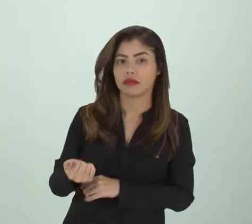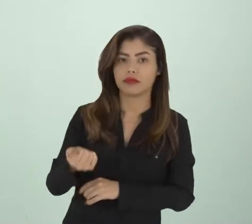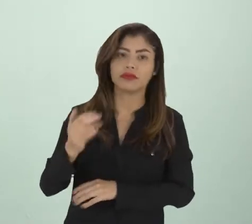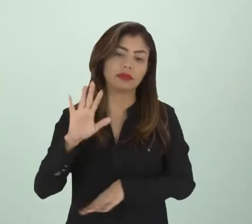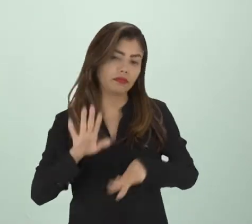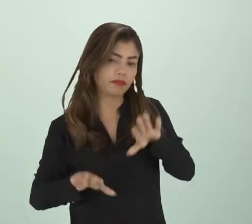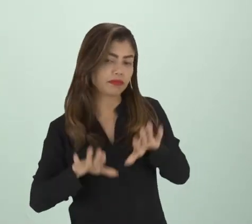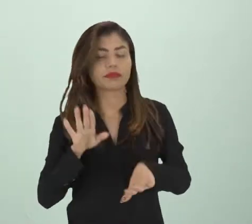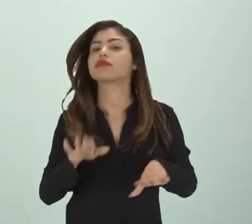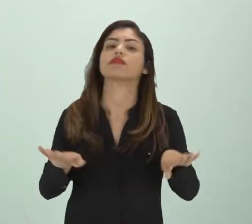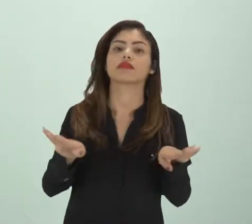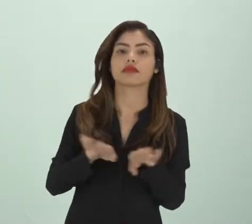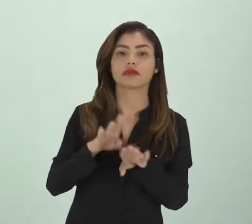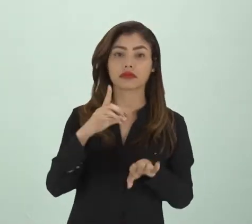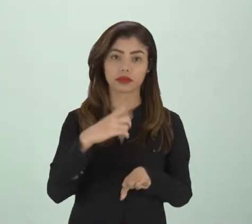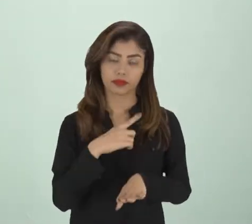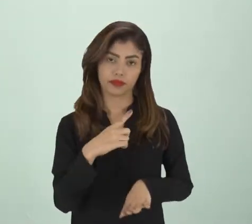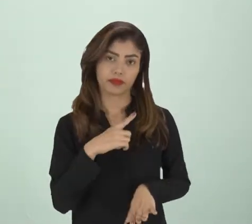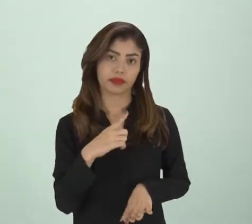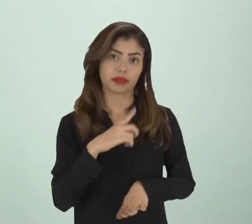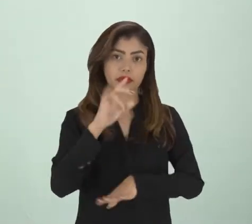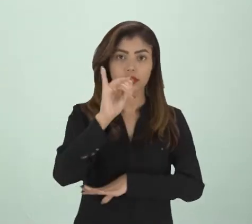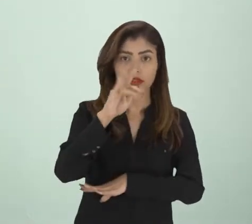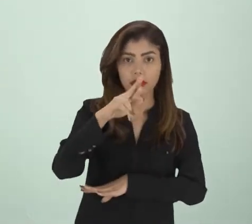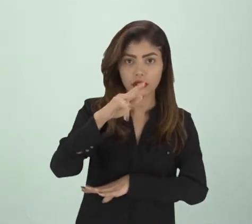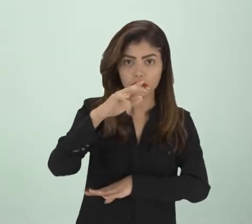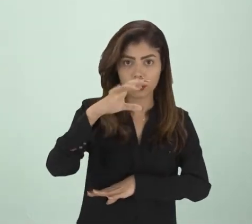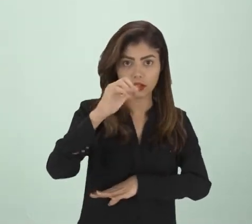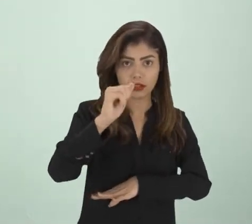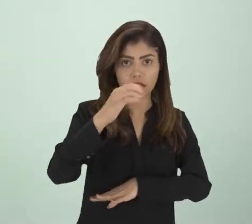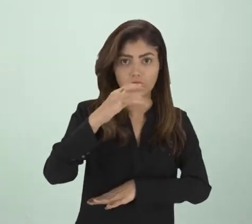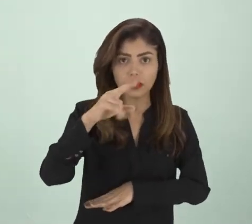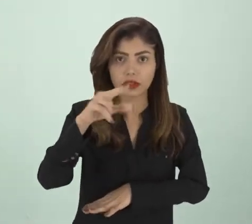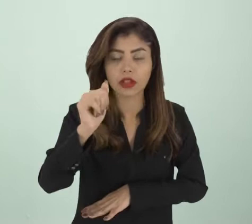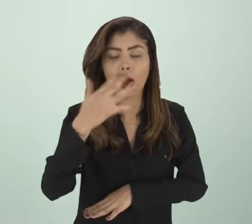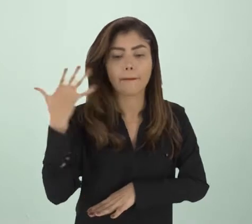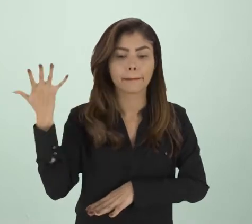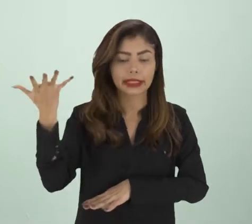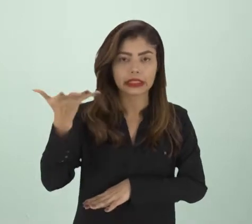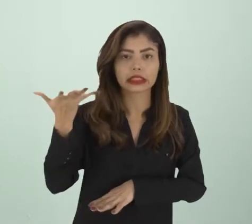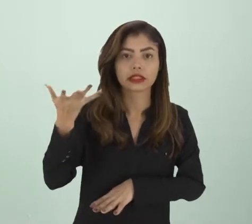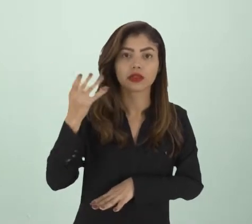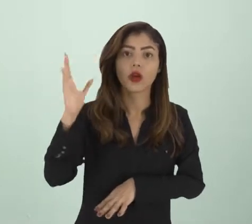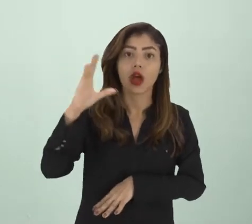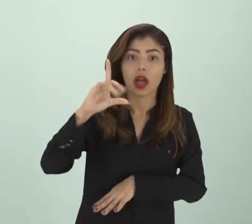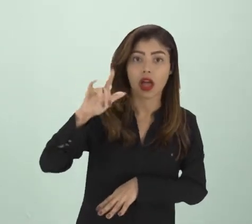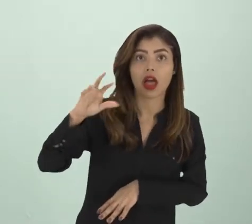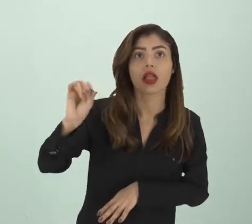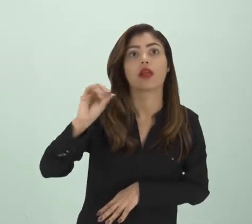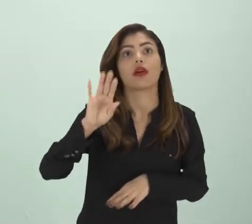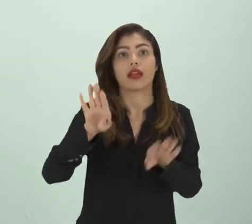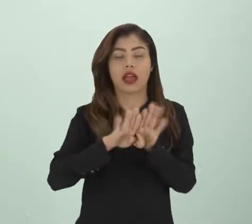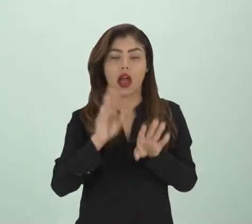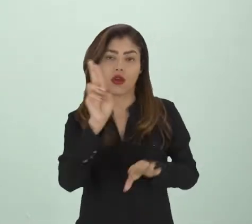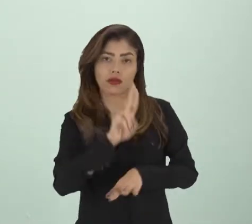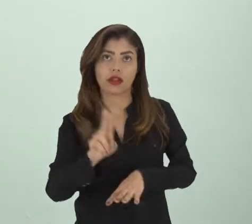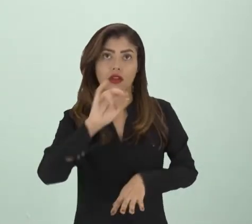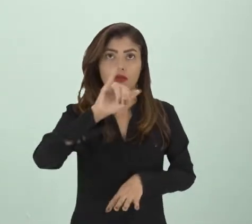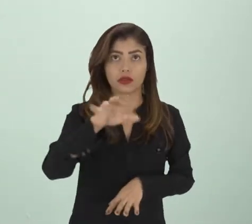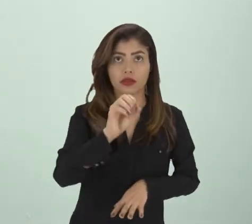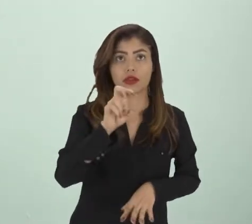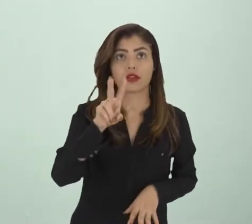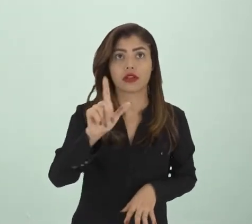né, geralmente, embora lá no Sistema Internacional de Unidades, a unidade padrão para o calor seja o Joule, nós vamos